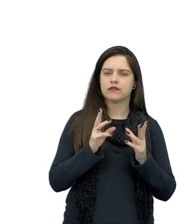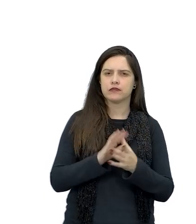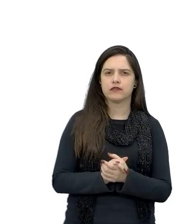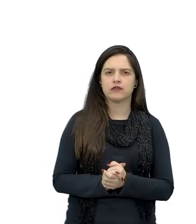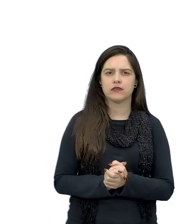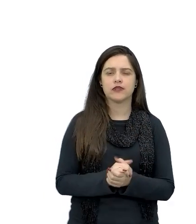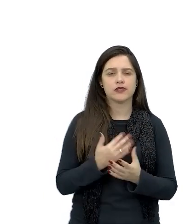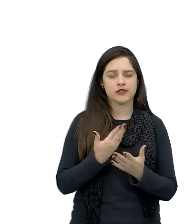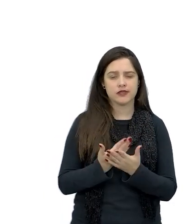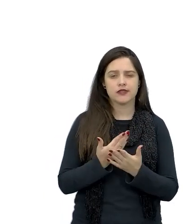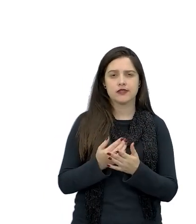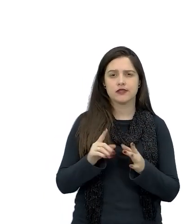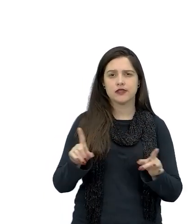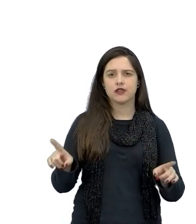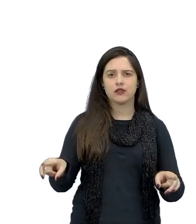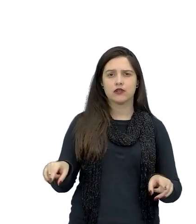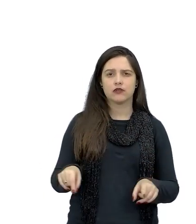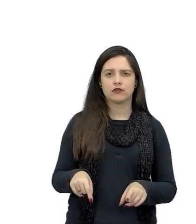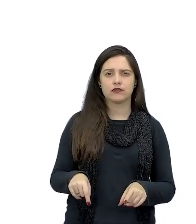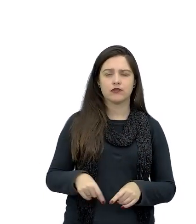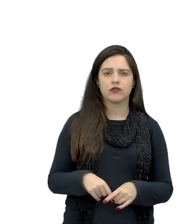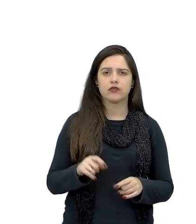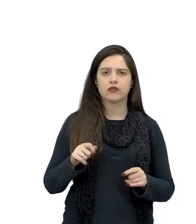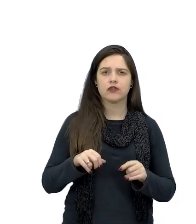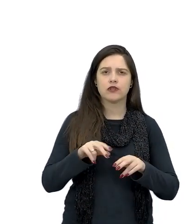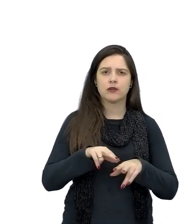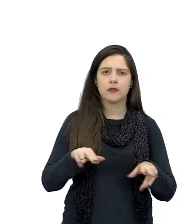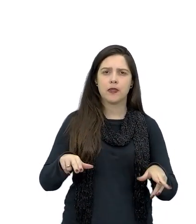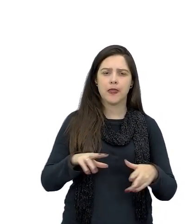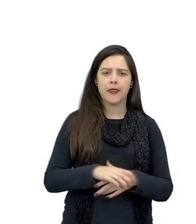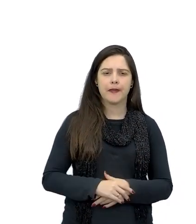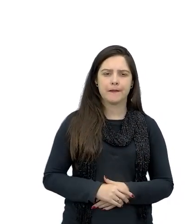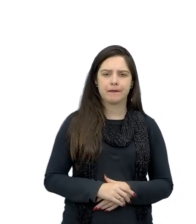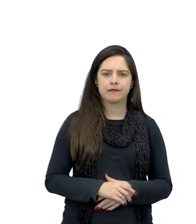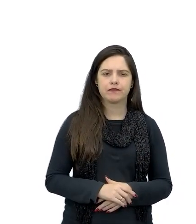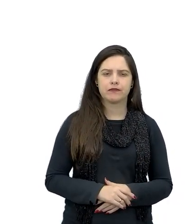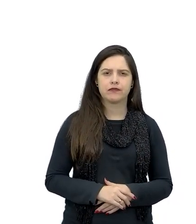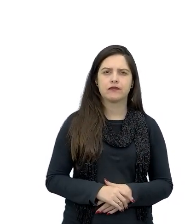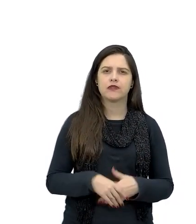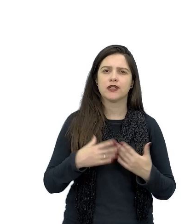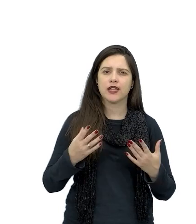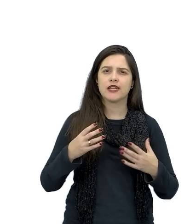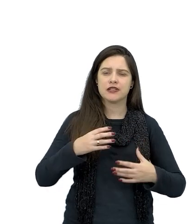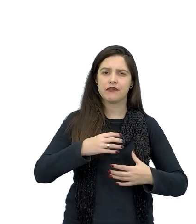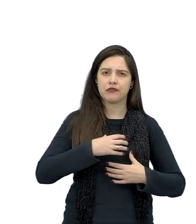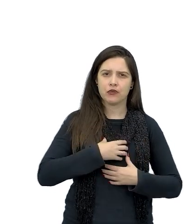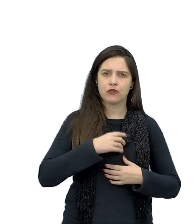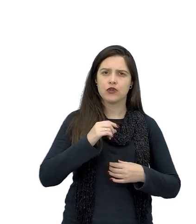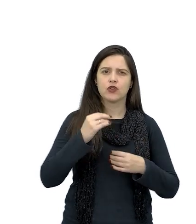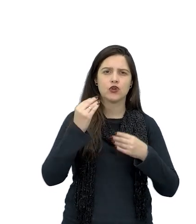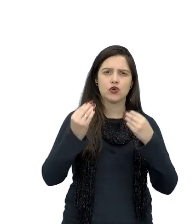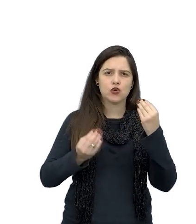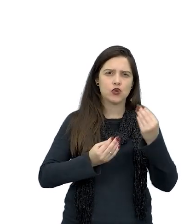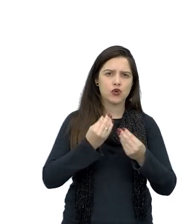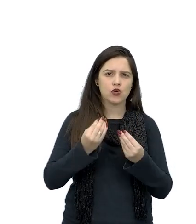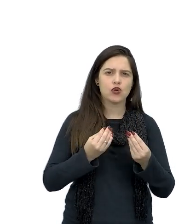em sala de aula, computadores e TV, não é? Dessa forma,